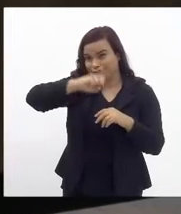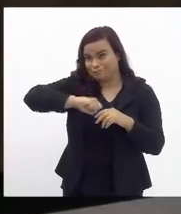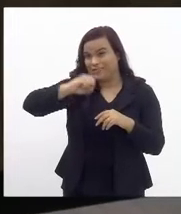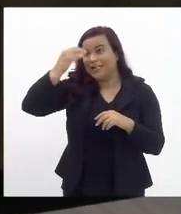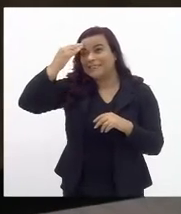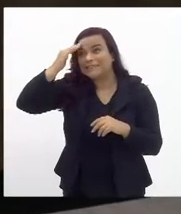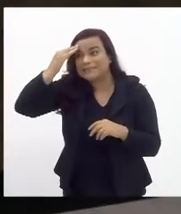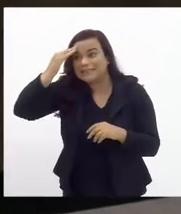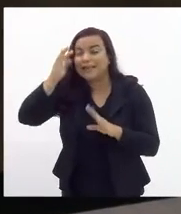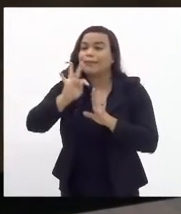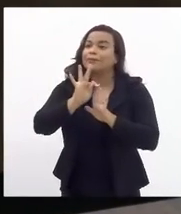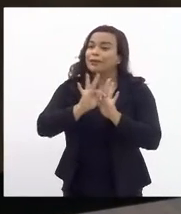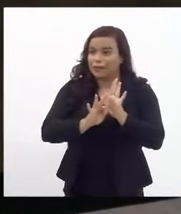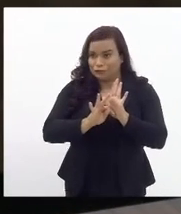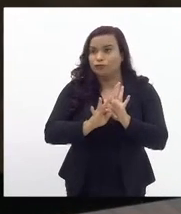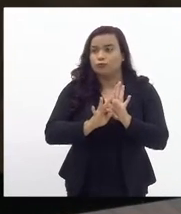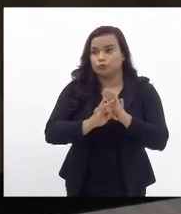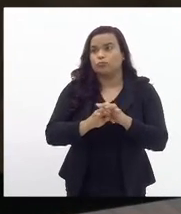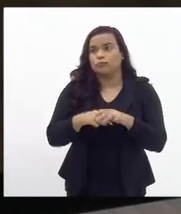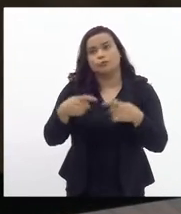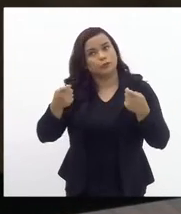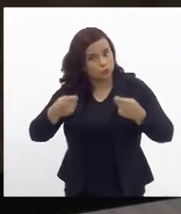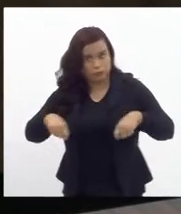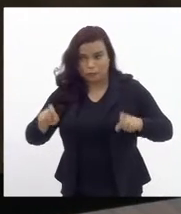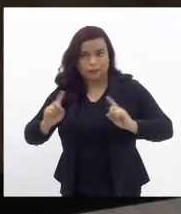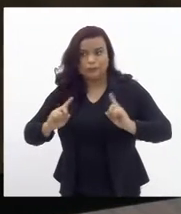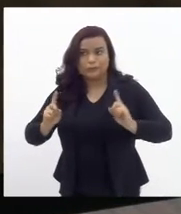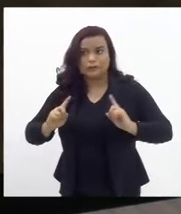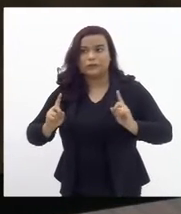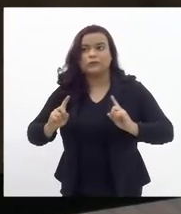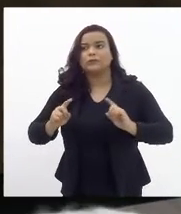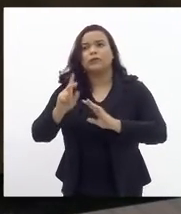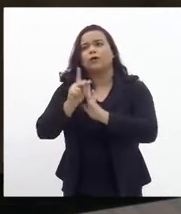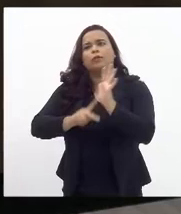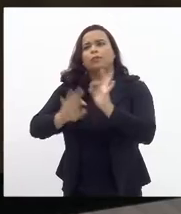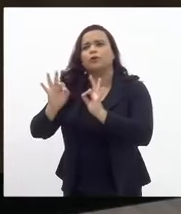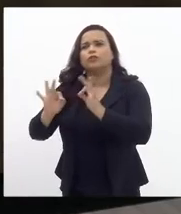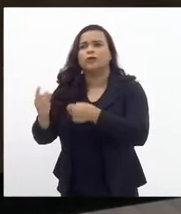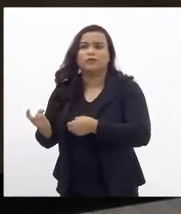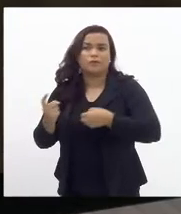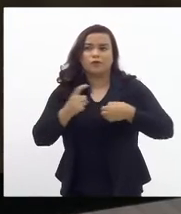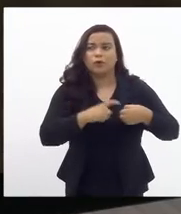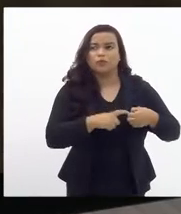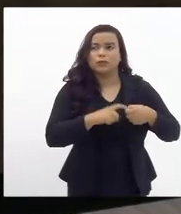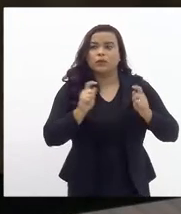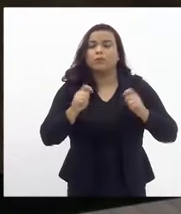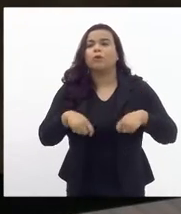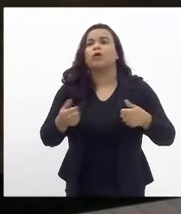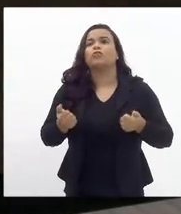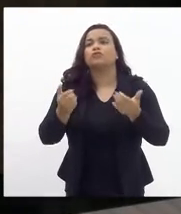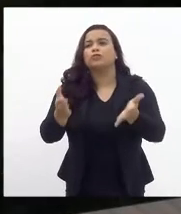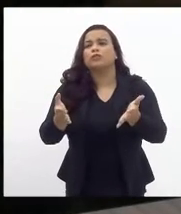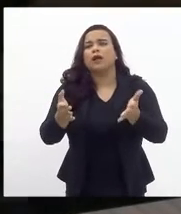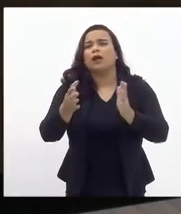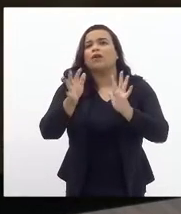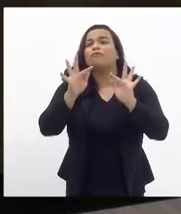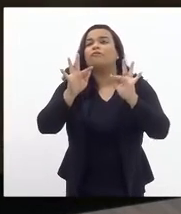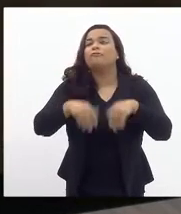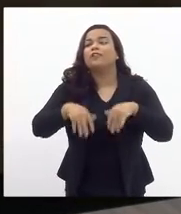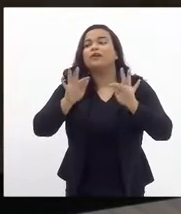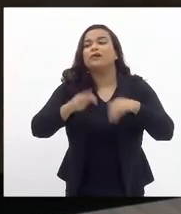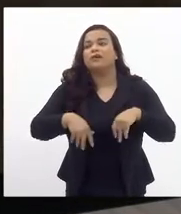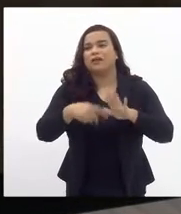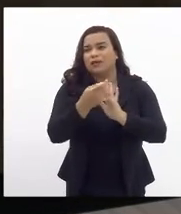Então, não há necessidade do projeto retornar. A senhora podia dar forma final de redação para que ele